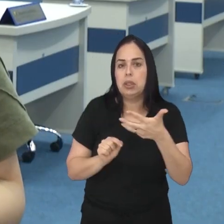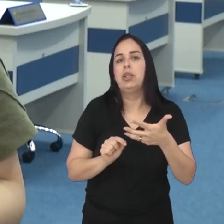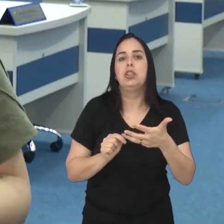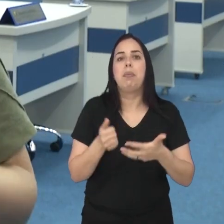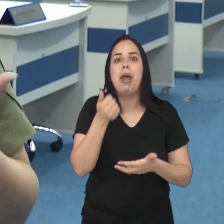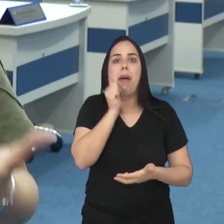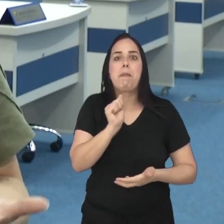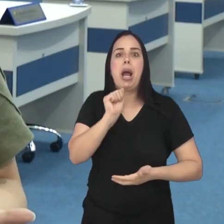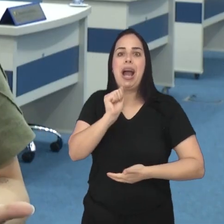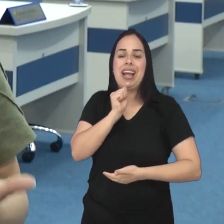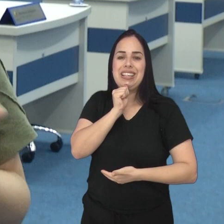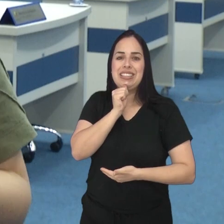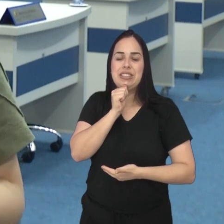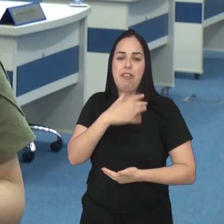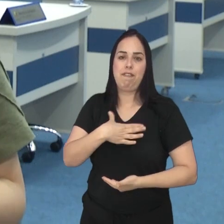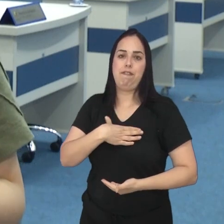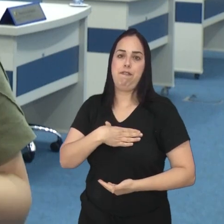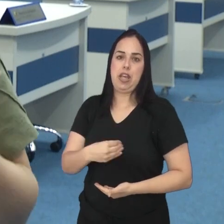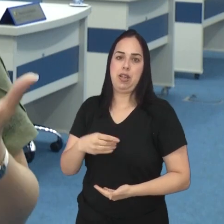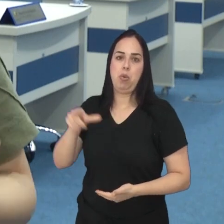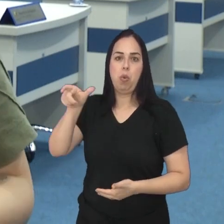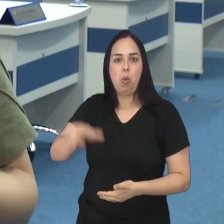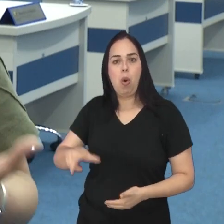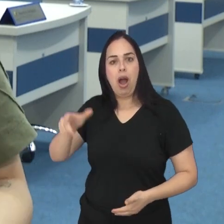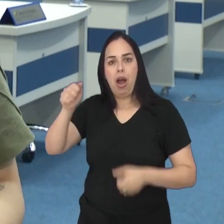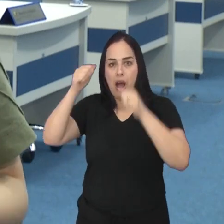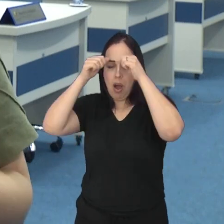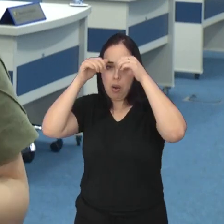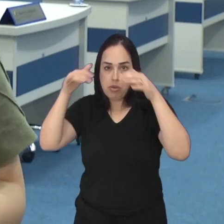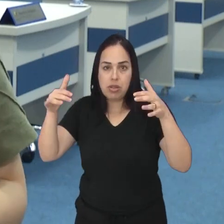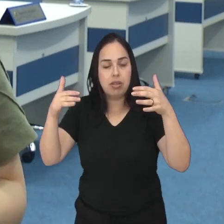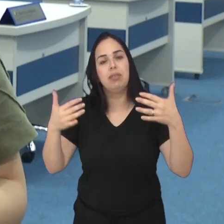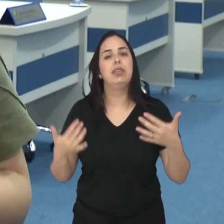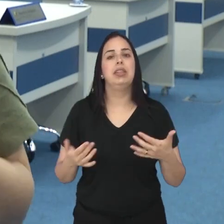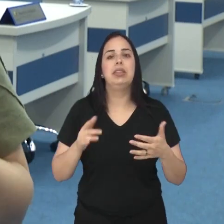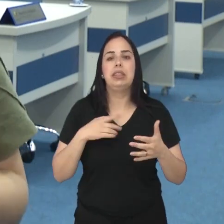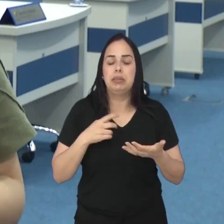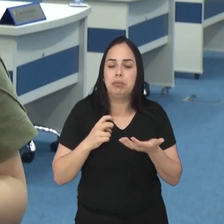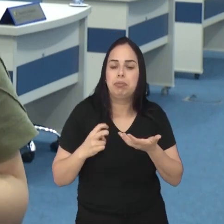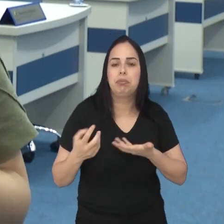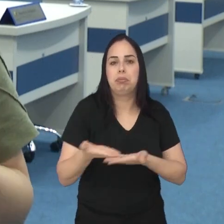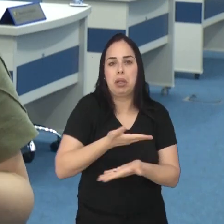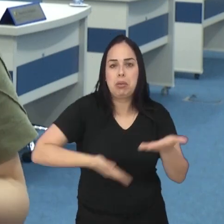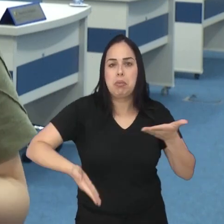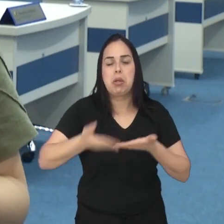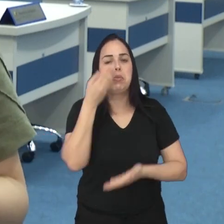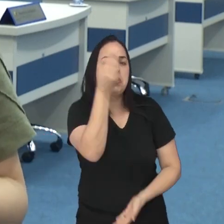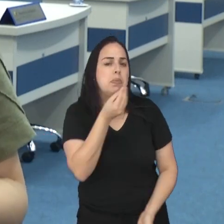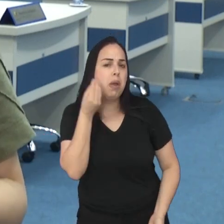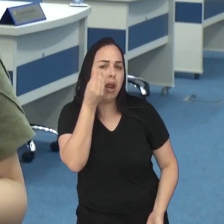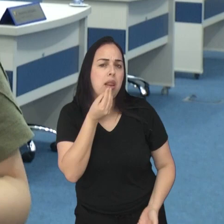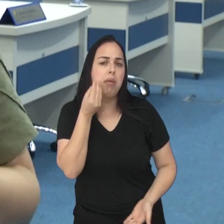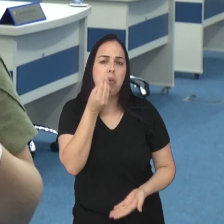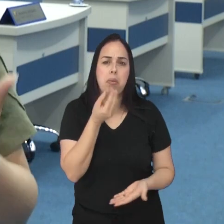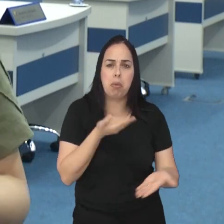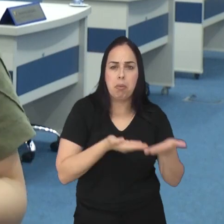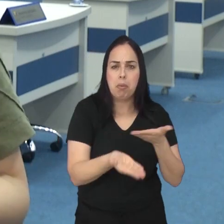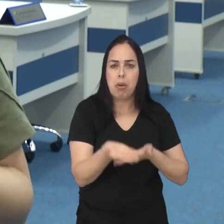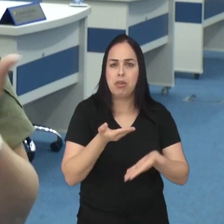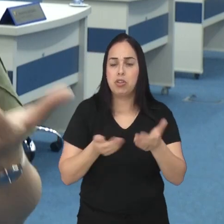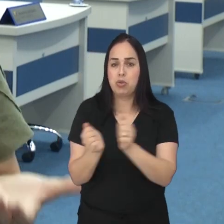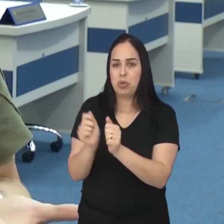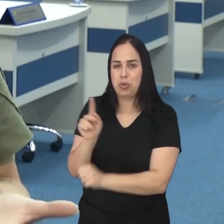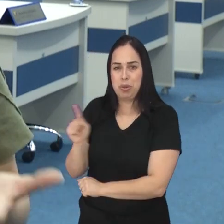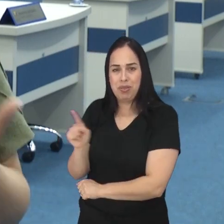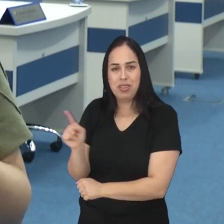relativos à maternidade atípica, um conceito que abrange mães de pessoas com deficiência. Em cada encontro, os familiares podem trocar experiências entre